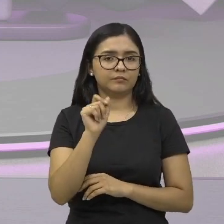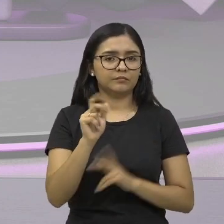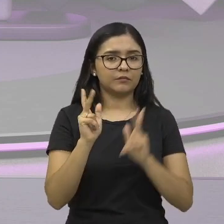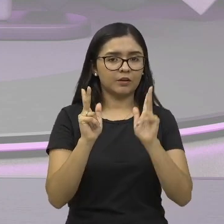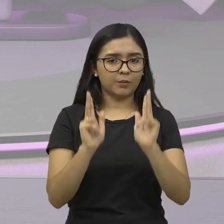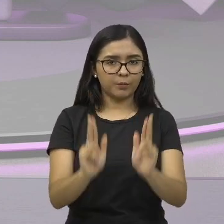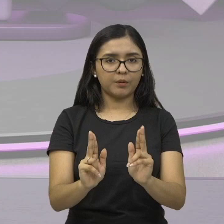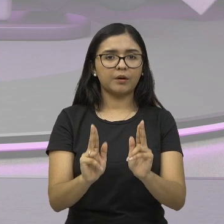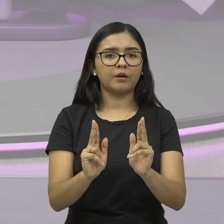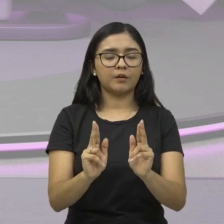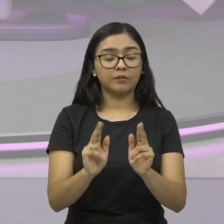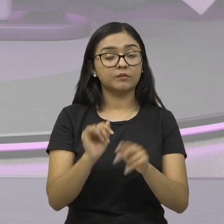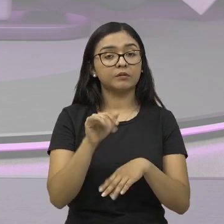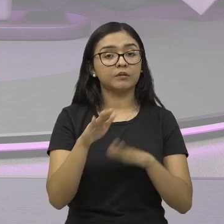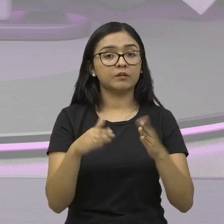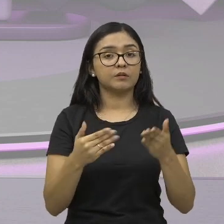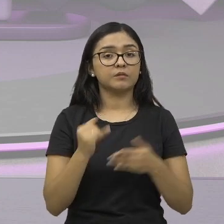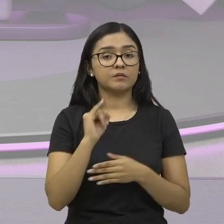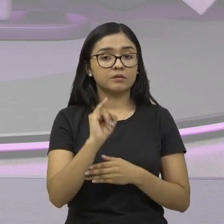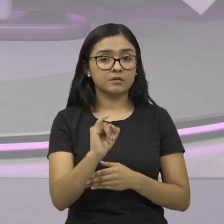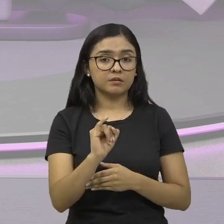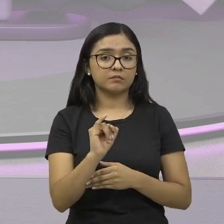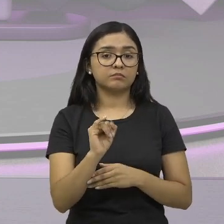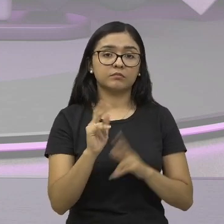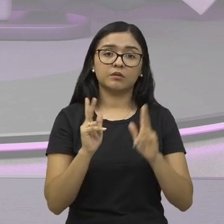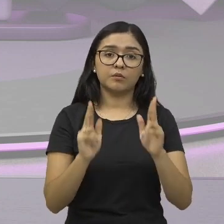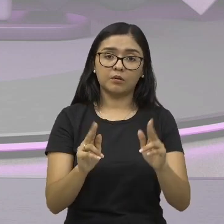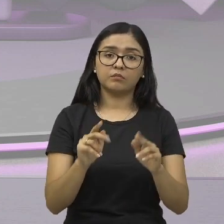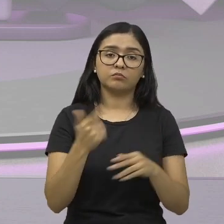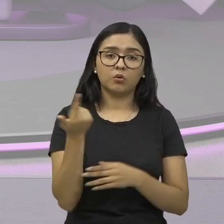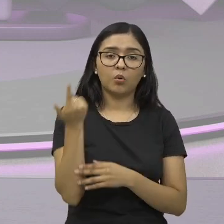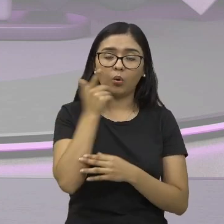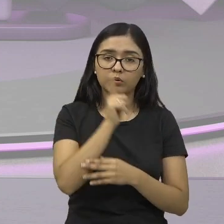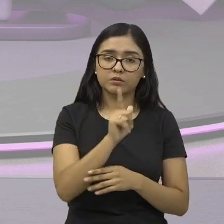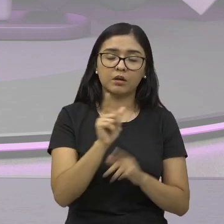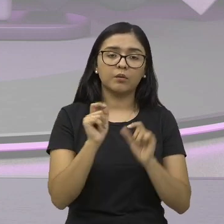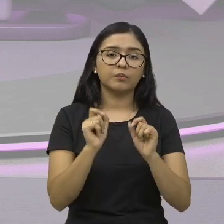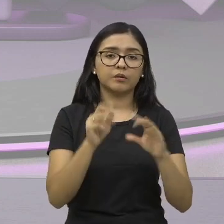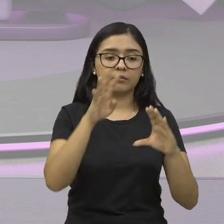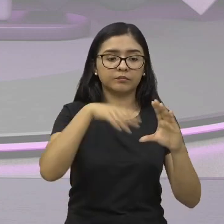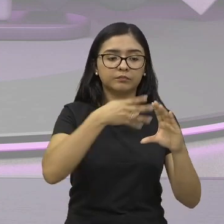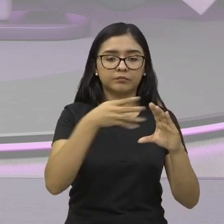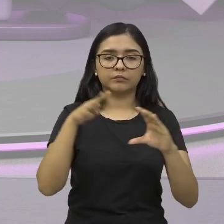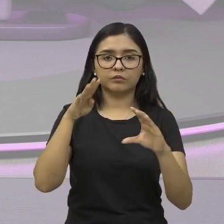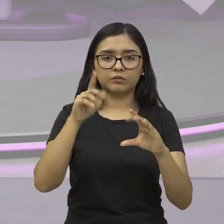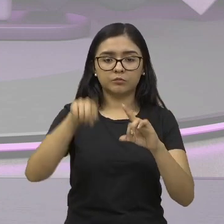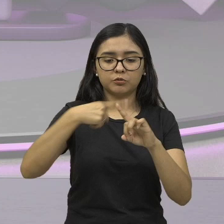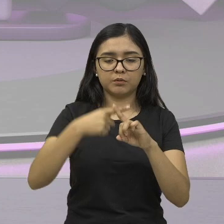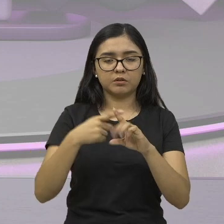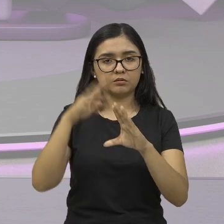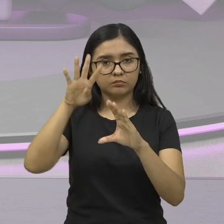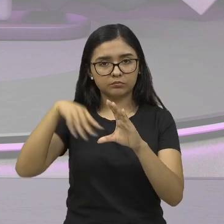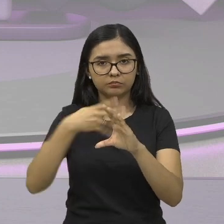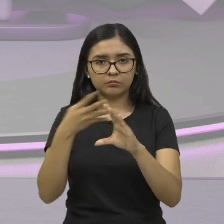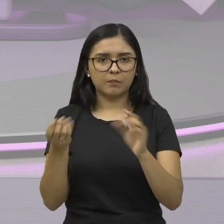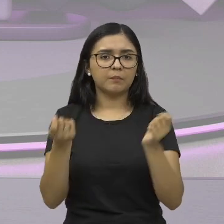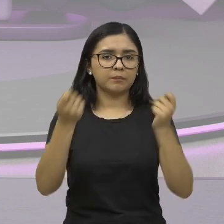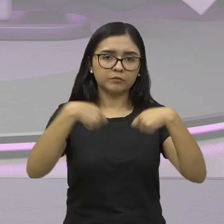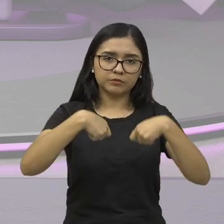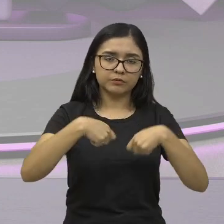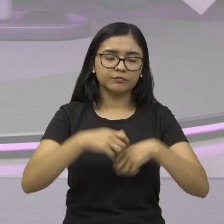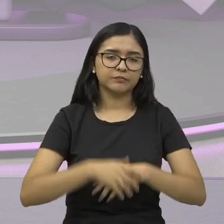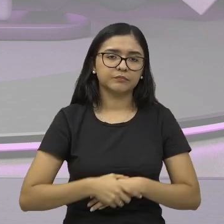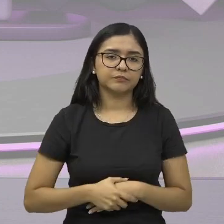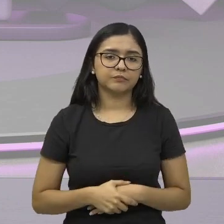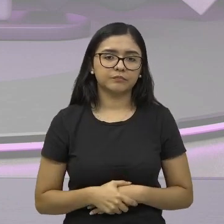Então, se os termos são iguais, significa que eu consigo fazer a multiplicação entre essas duas matrizes,